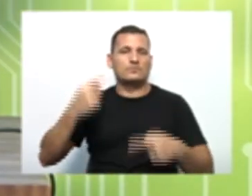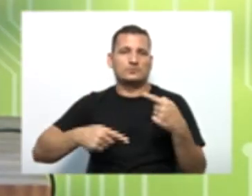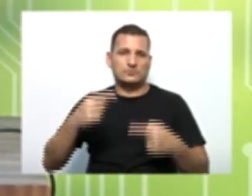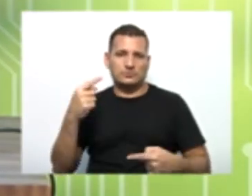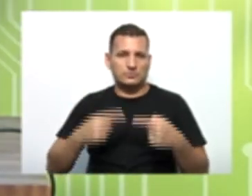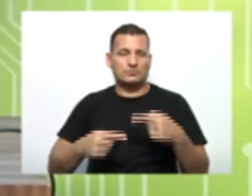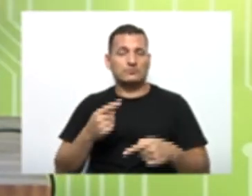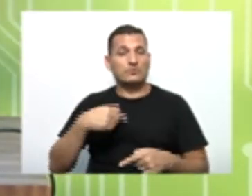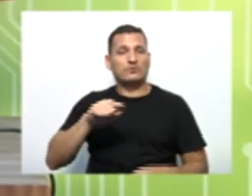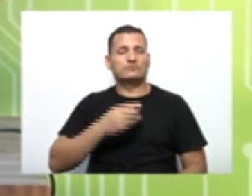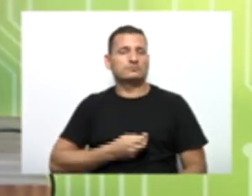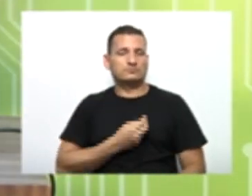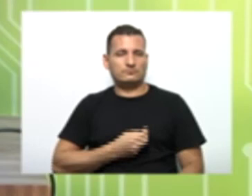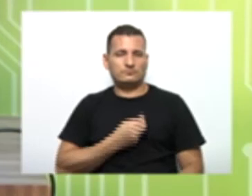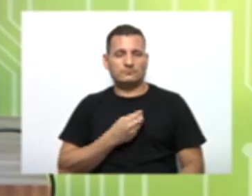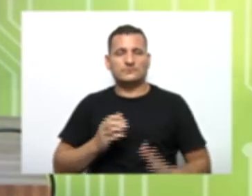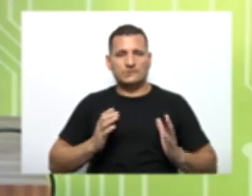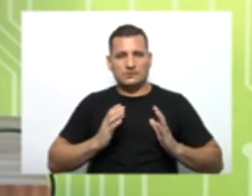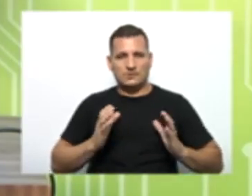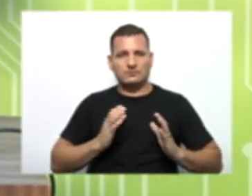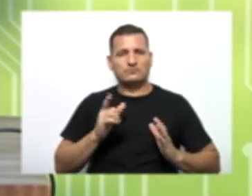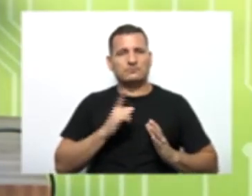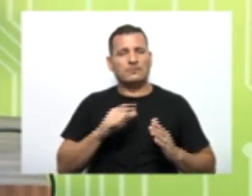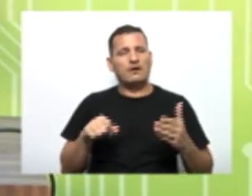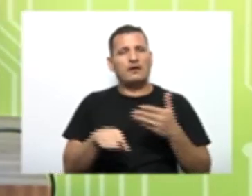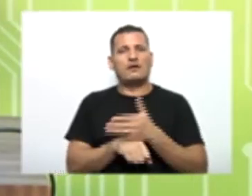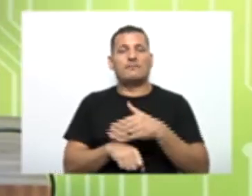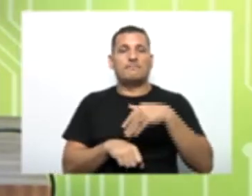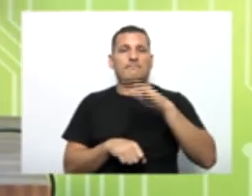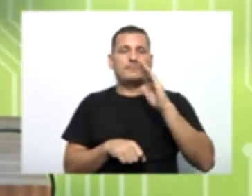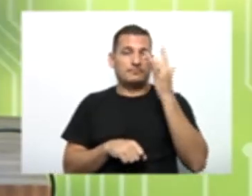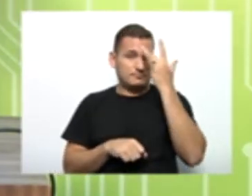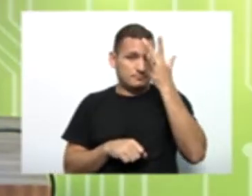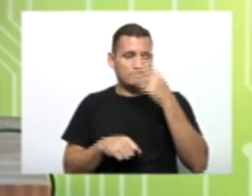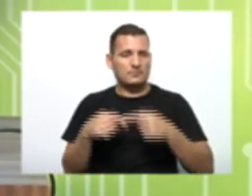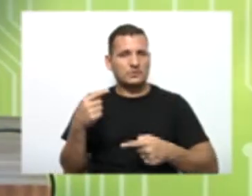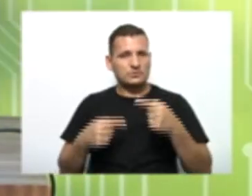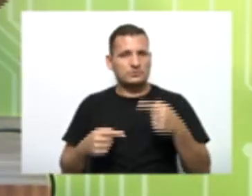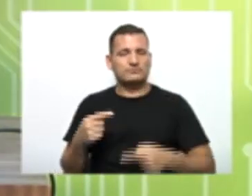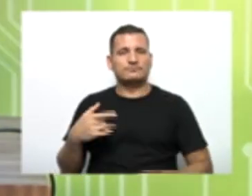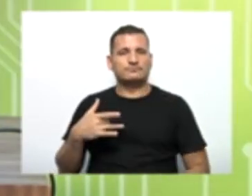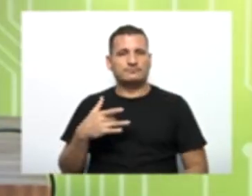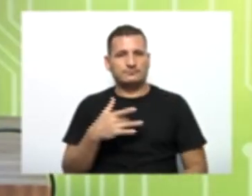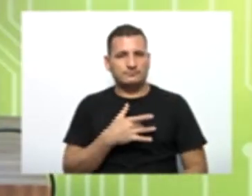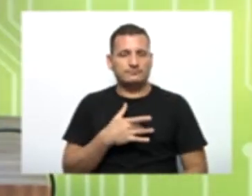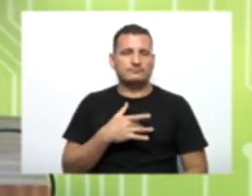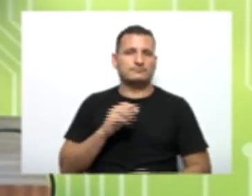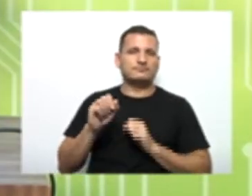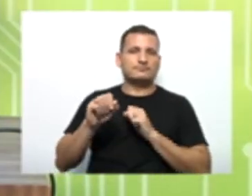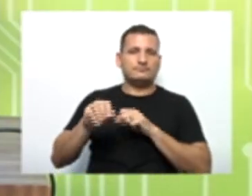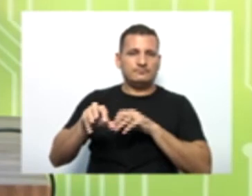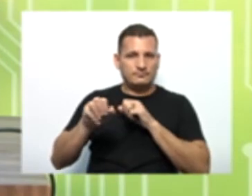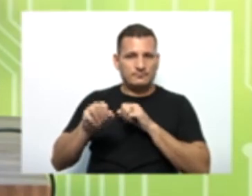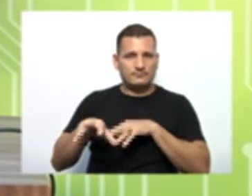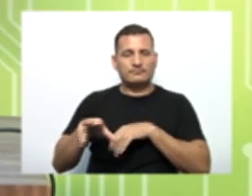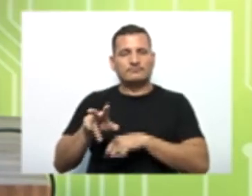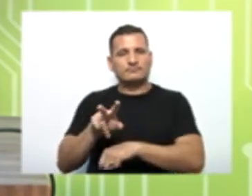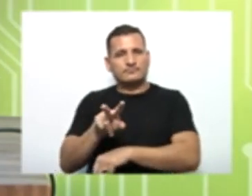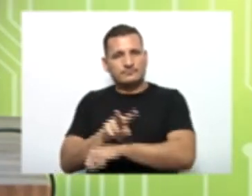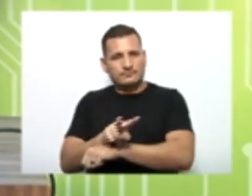escrevam, vocês coloquem no papel aquilo que está na cabeça de vocês. É muito difícil escrever, não é fácil. A gente só